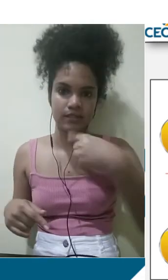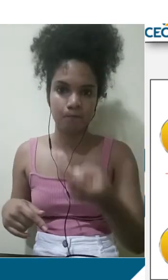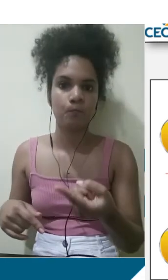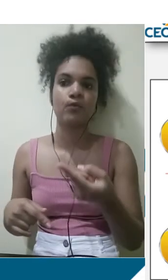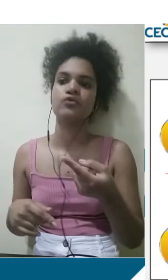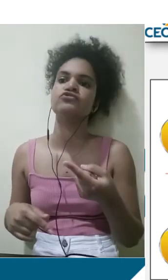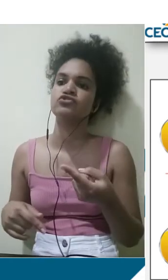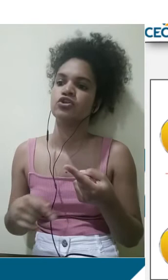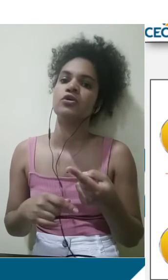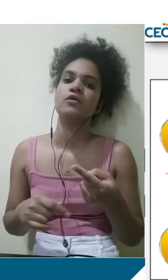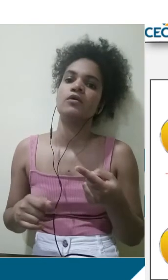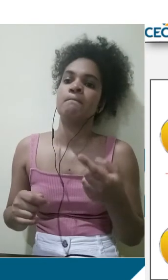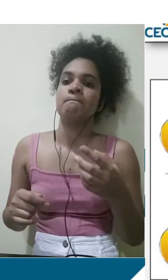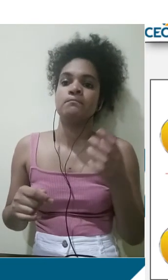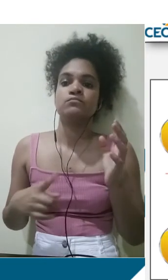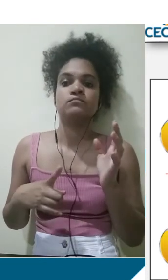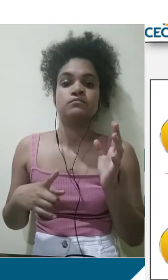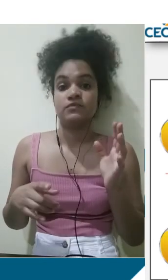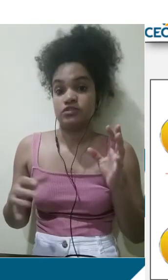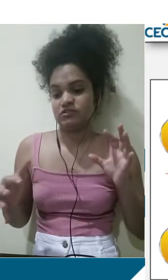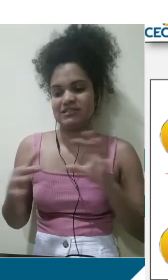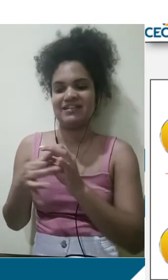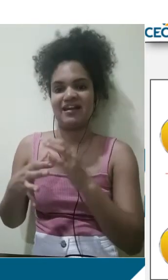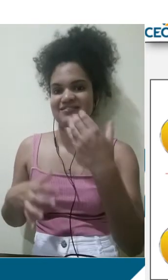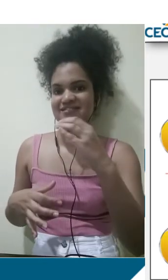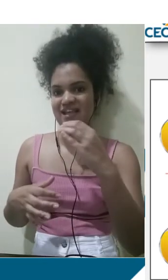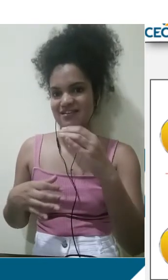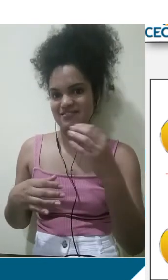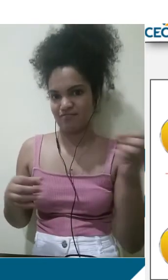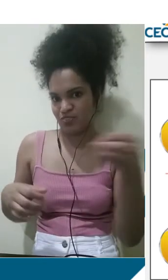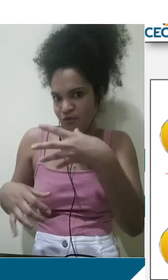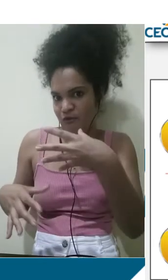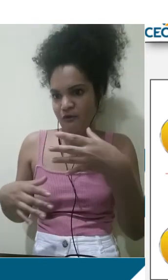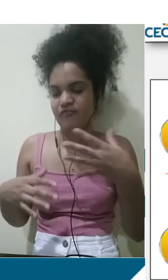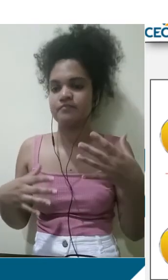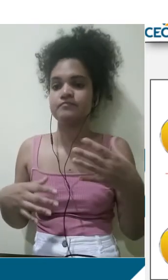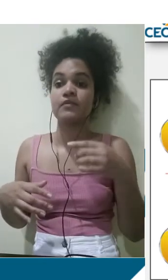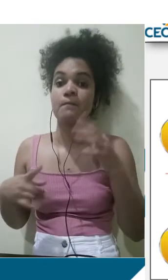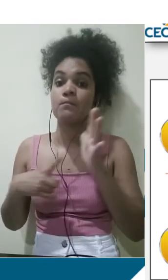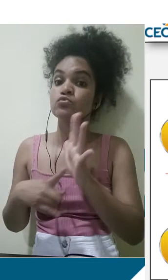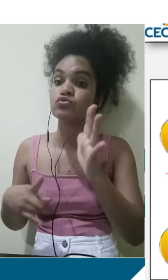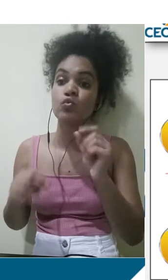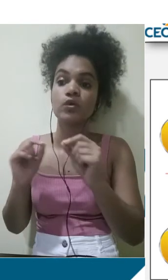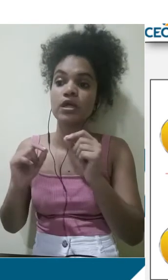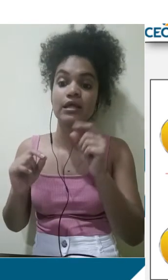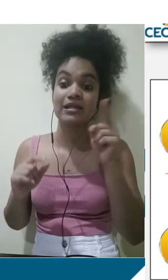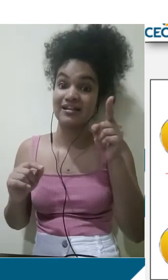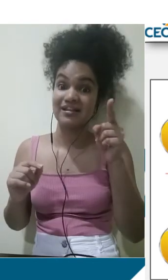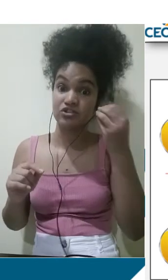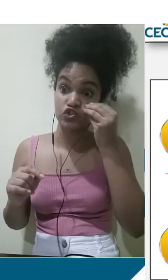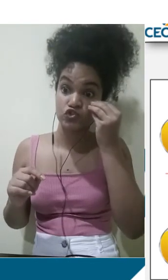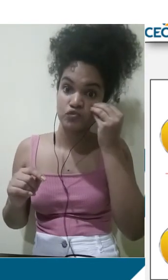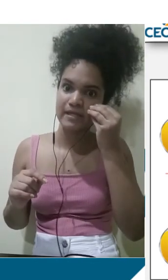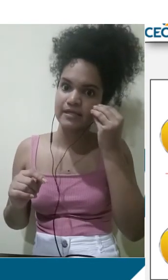rigor seria incorporado à ciência moderna, mostrando que tipos de experimento como o do Needham deveriam